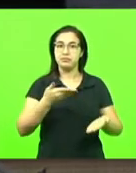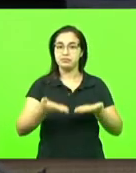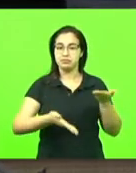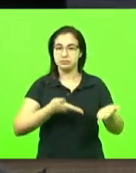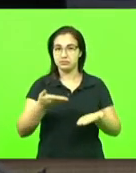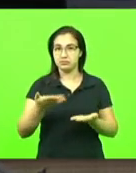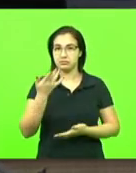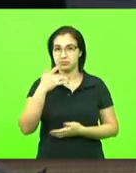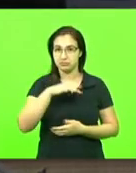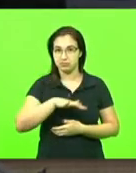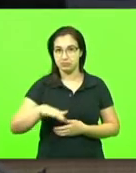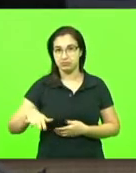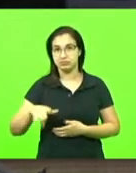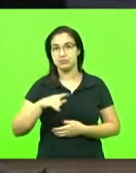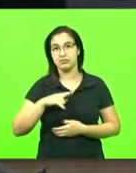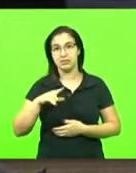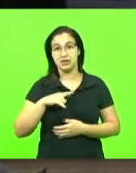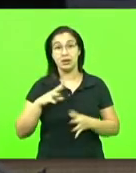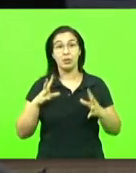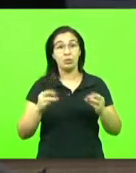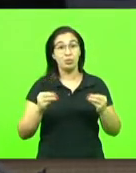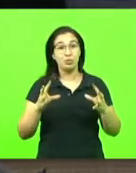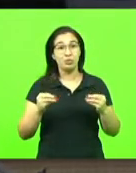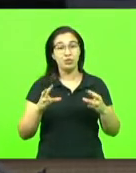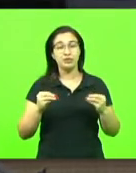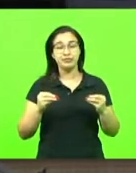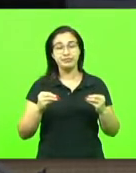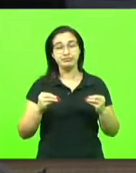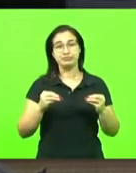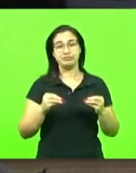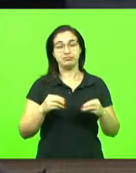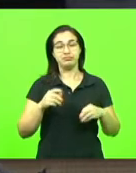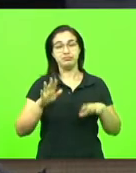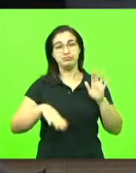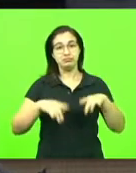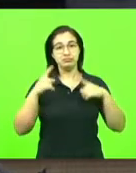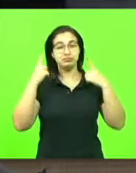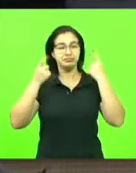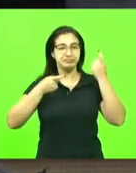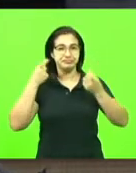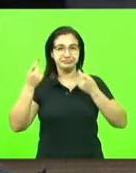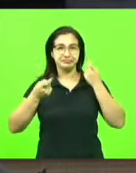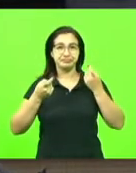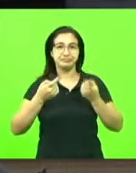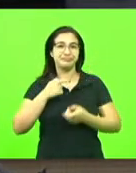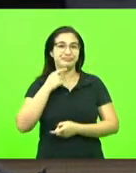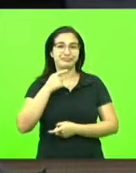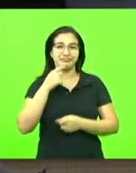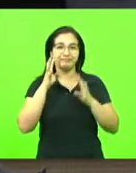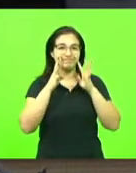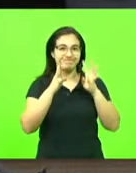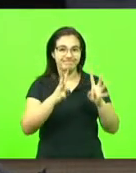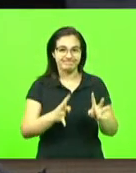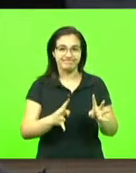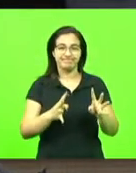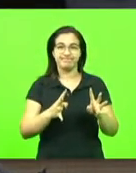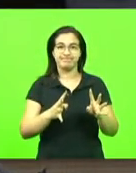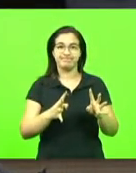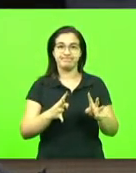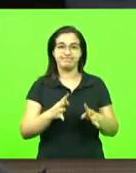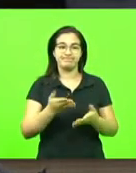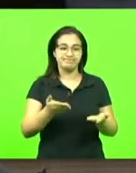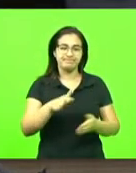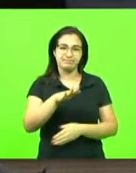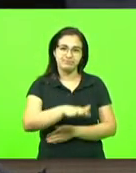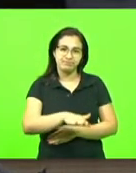uma grande demanda nisso e, às vezes, têm uma preocupação de não poder dar a atenção necessária ao pequeno